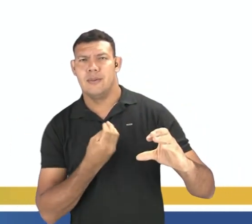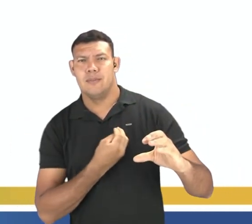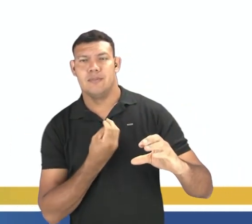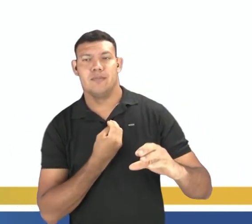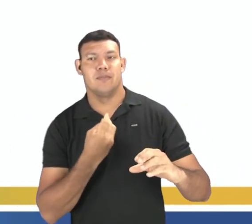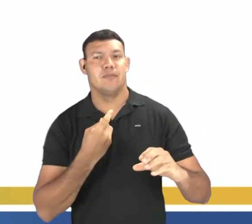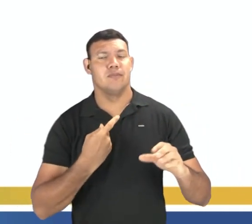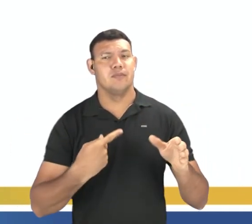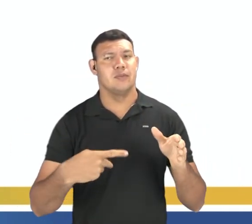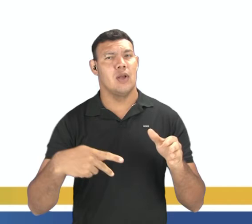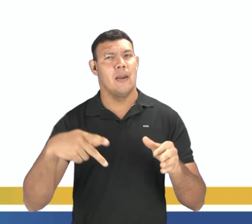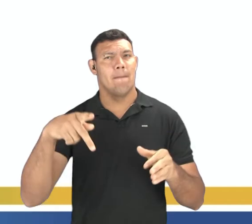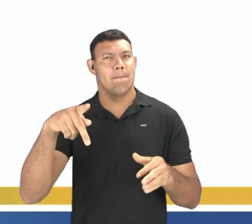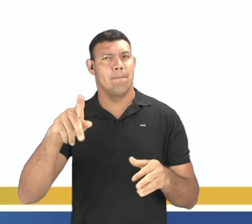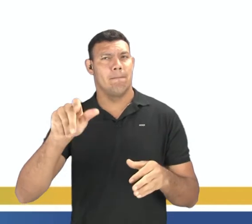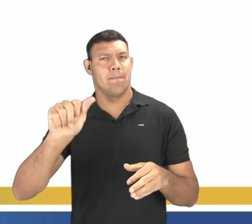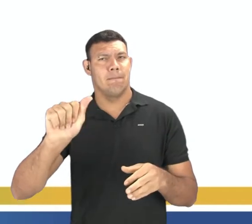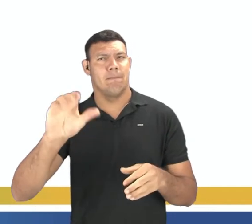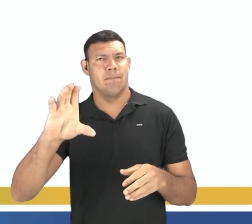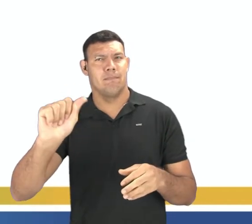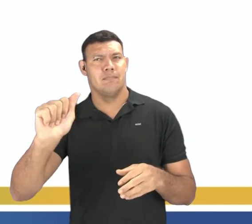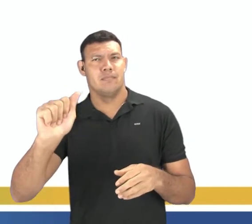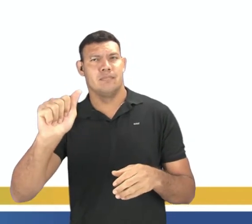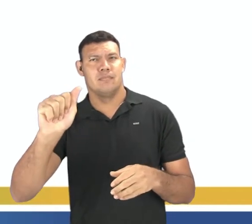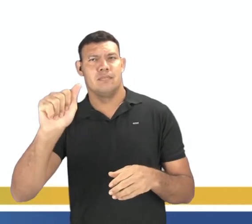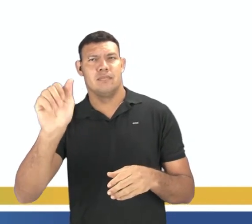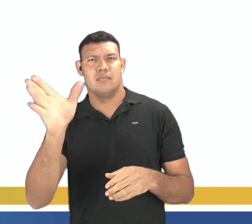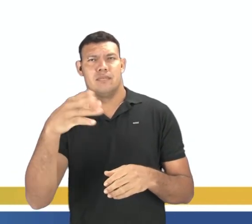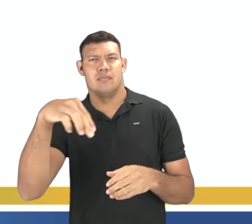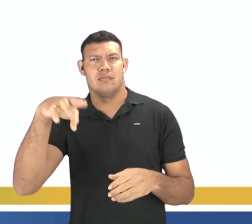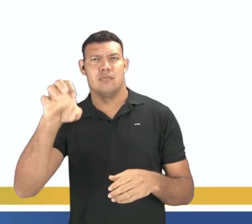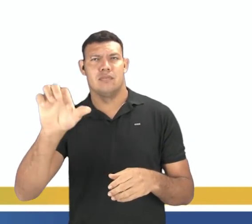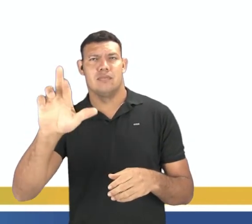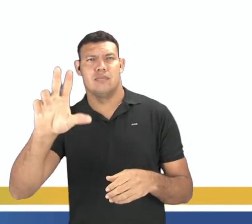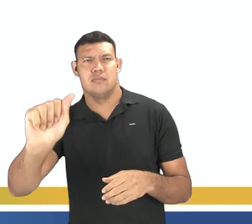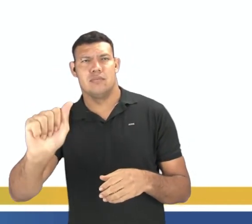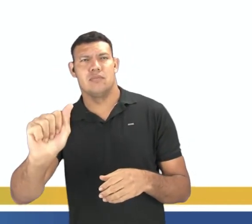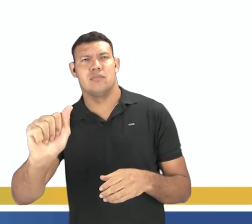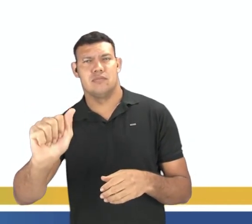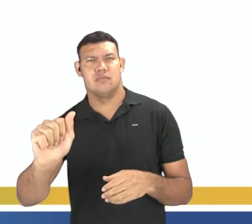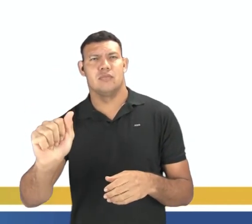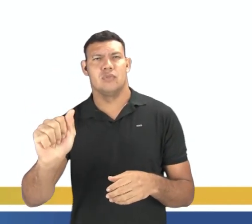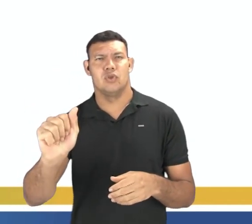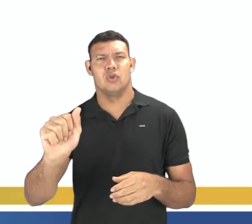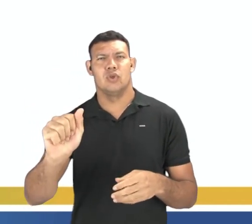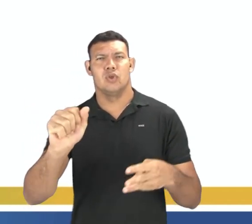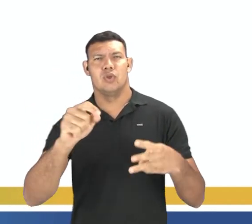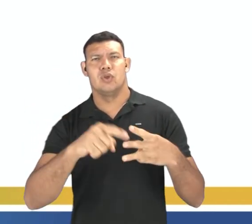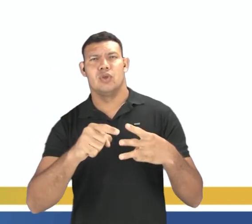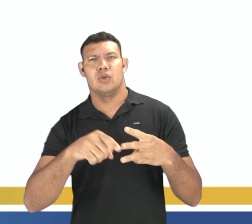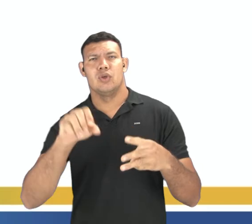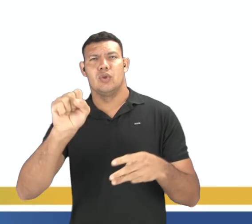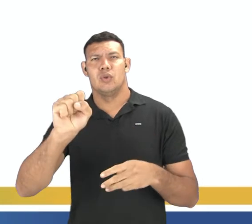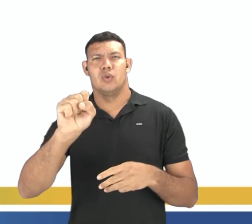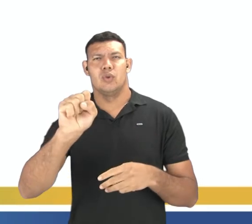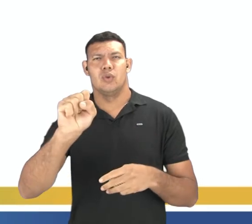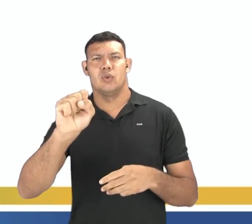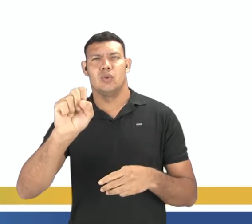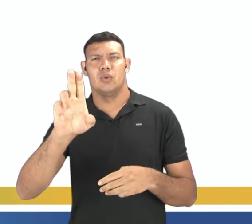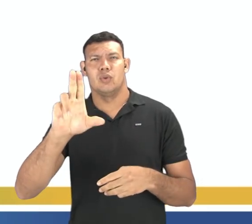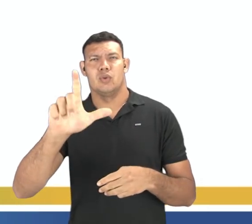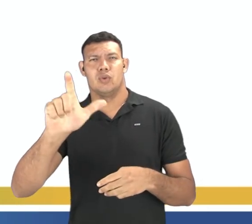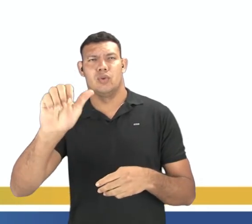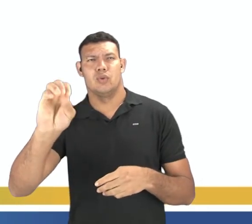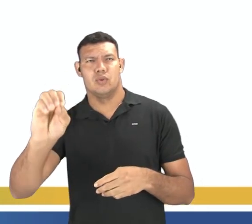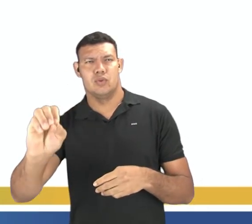possível observar a mesoderme altamente desenvolvida. E E. Última etapa do